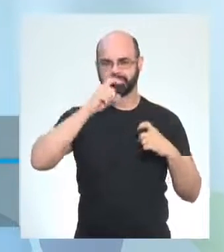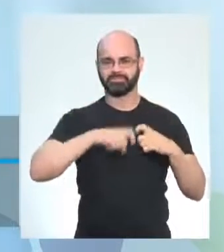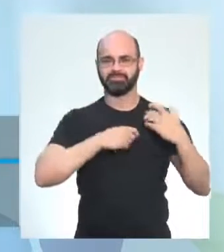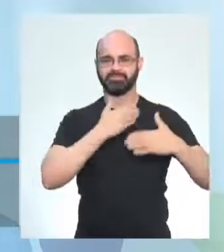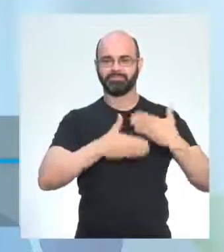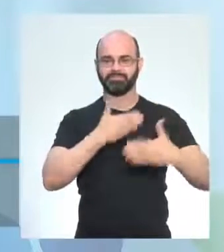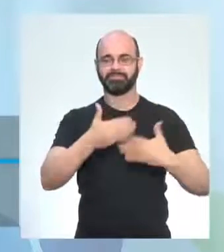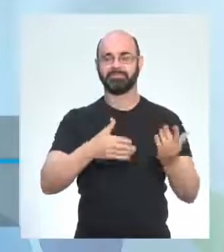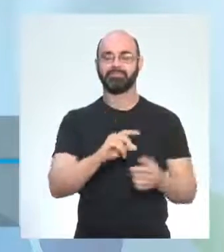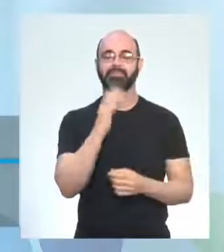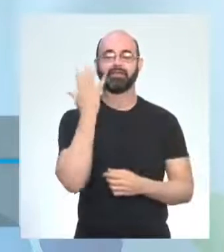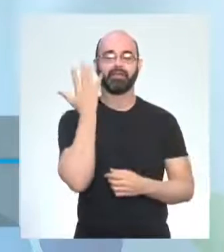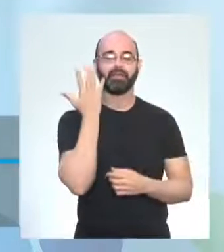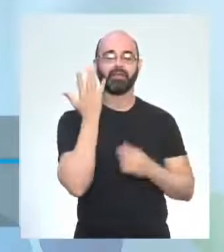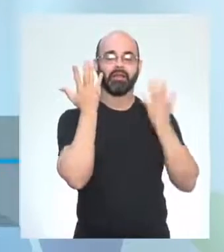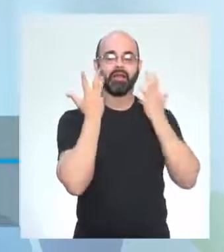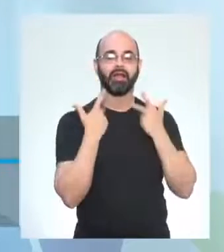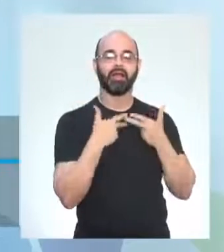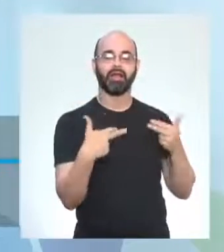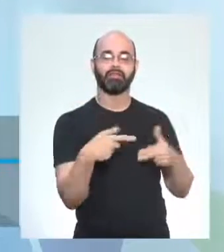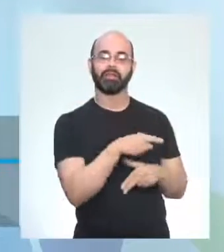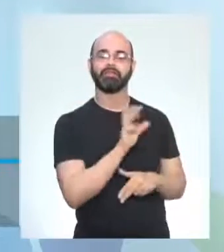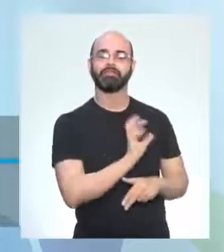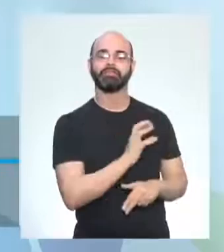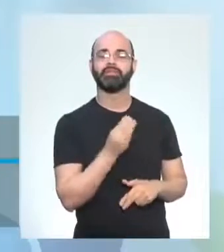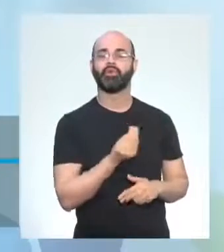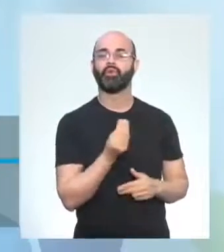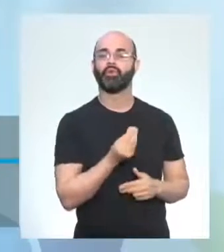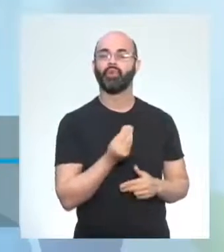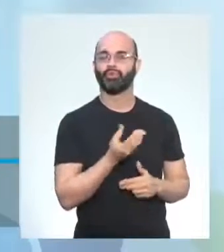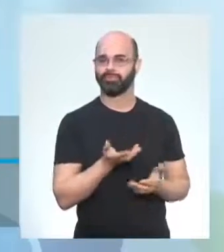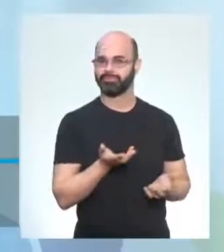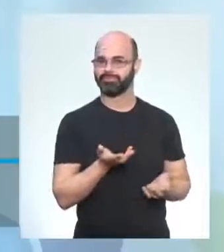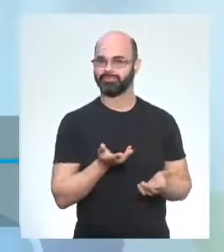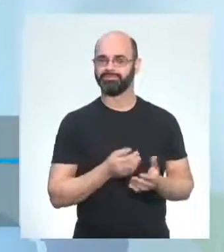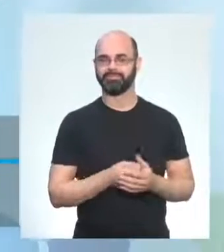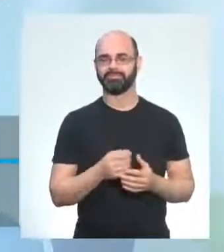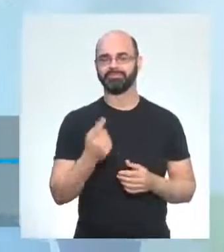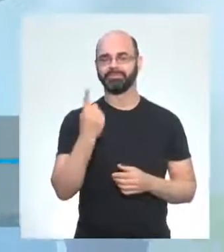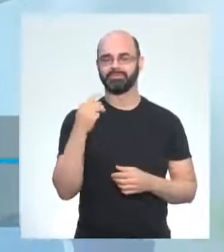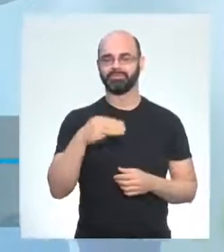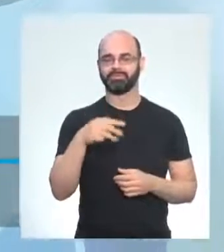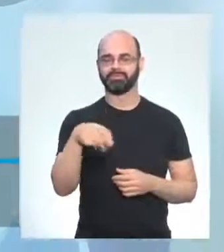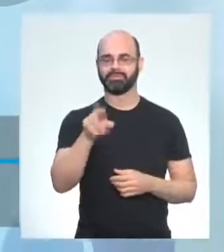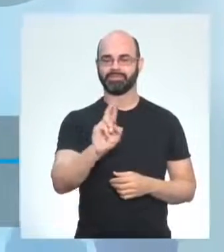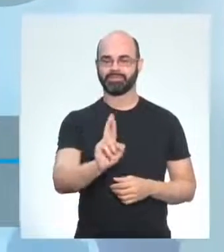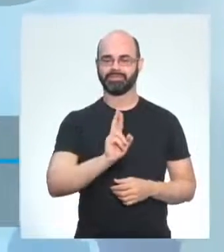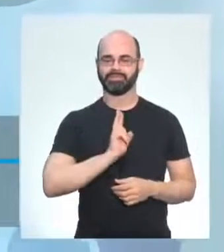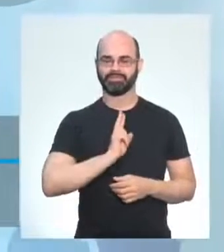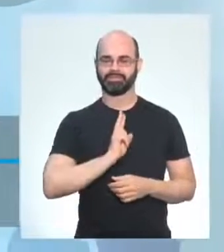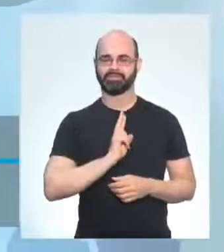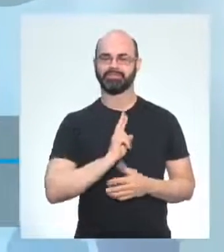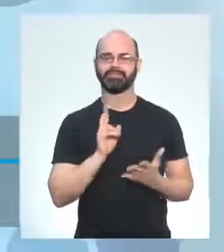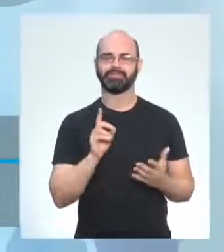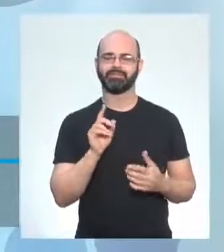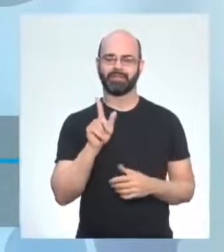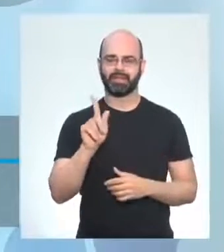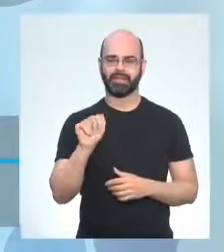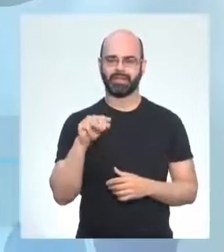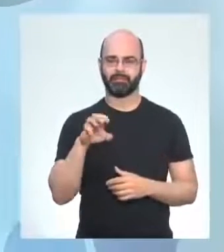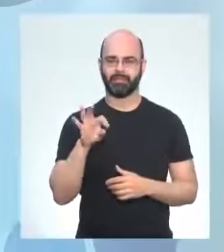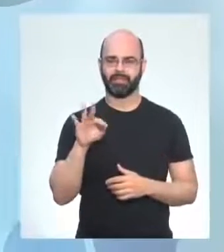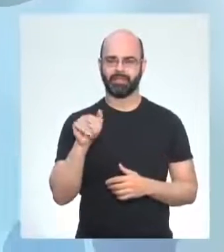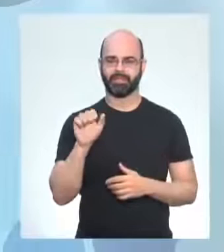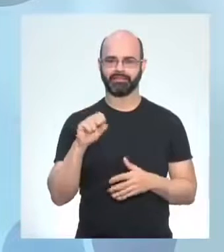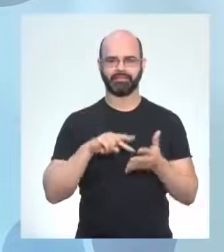porque é isso que vai dar o gancho para a aula de segunda-feira. Eu quero saber de você, então eu vou dar 1 minuto para você responder para mim aí o que são gametas, quando a gente